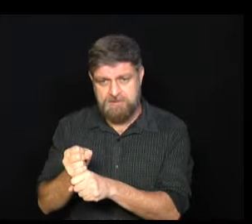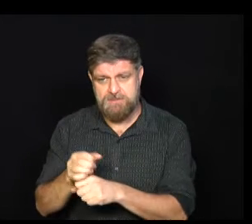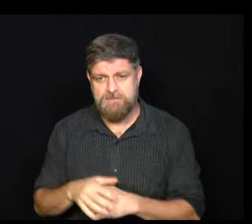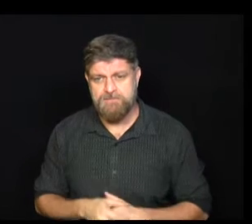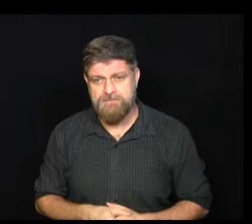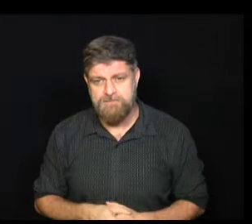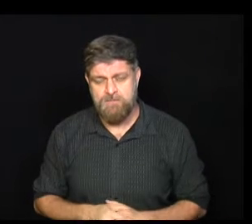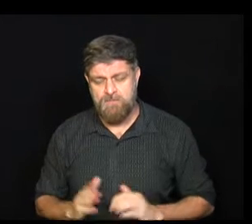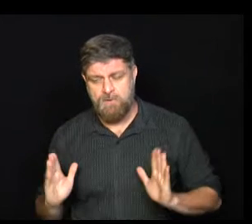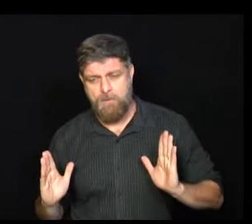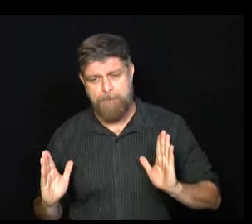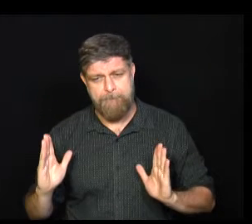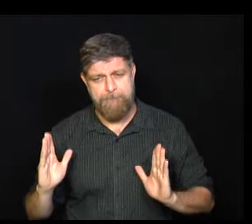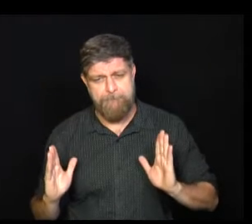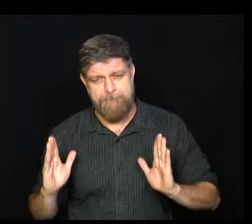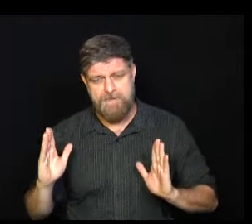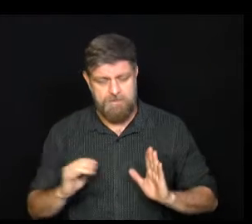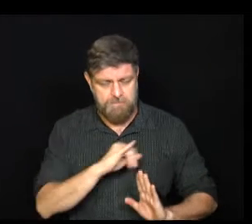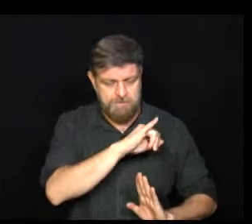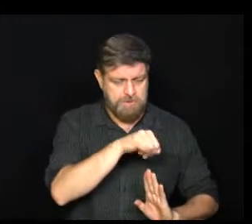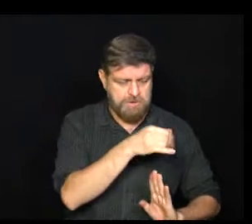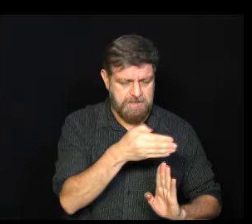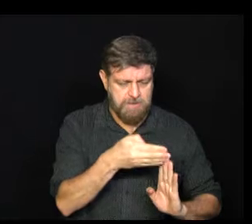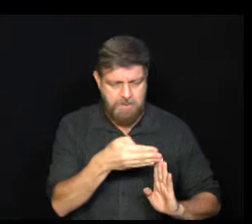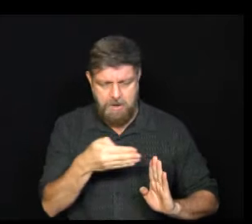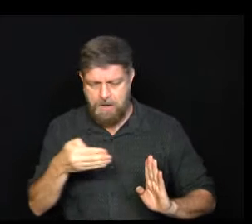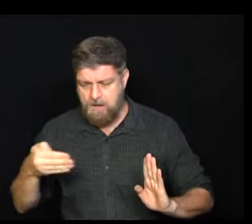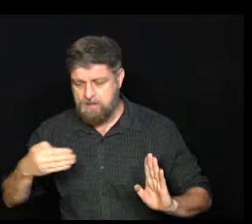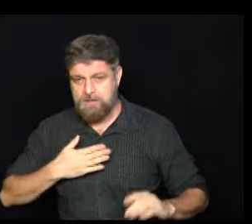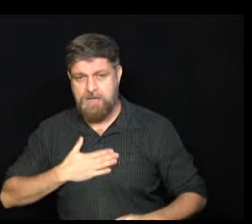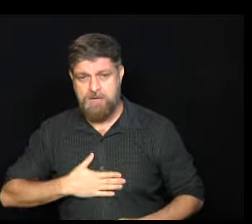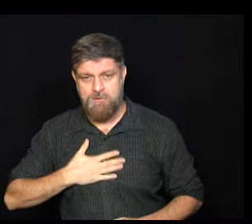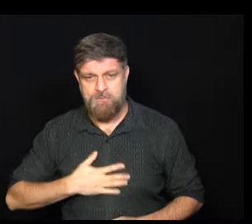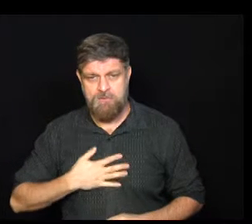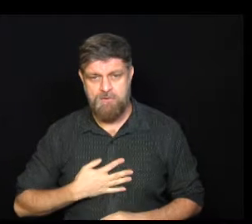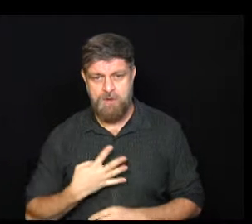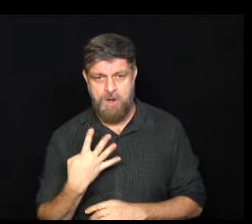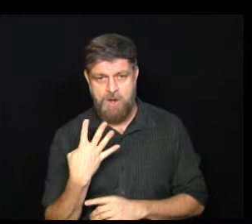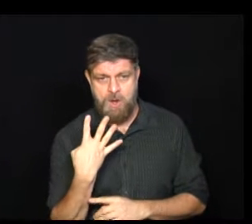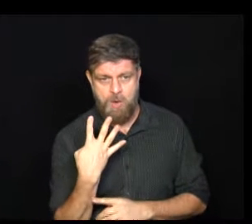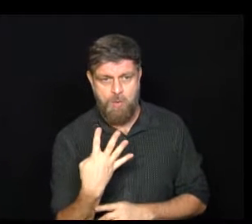no período janeiro-agosto de 2021 foi de